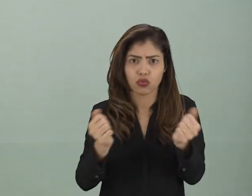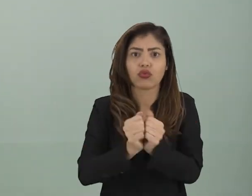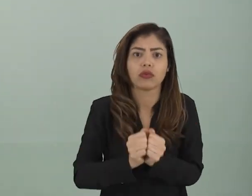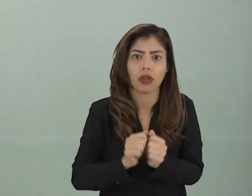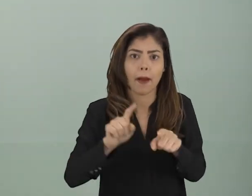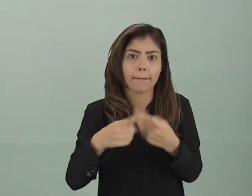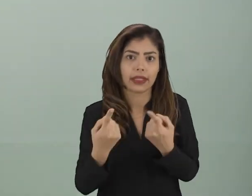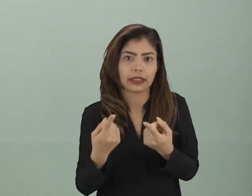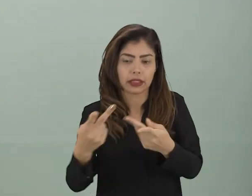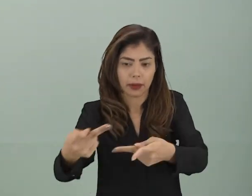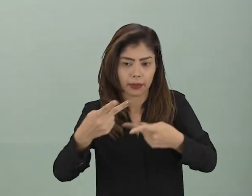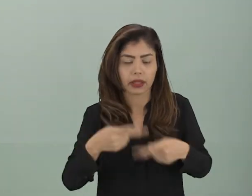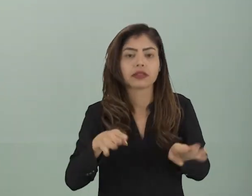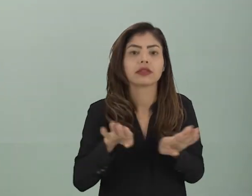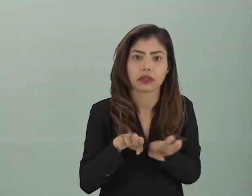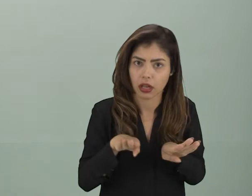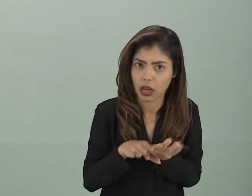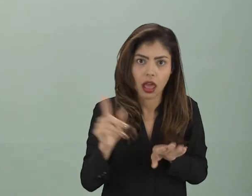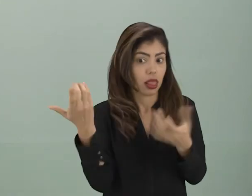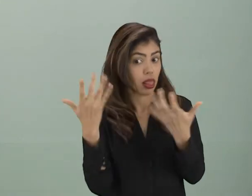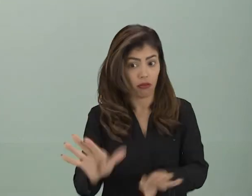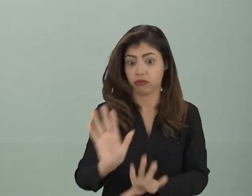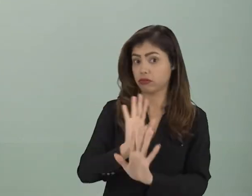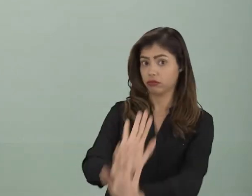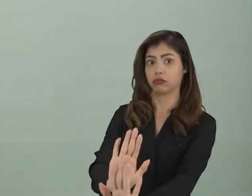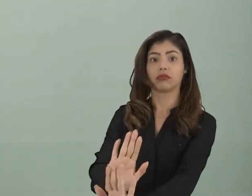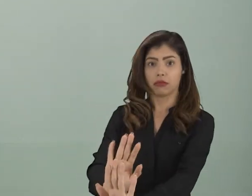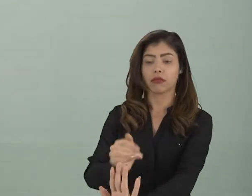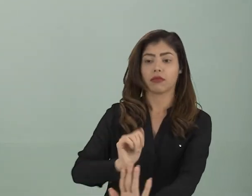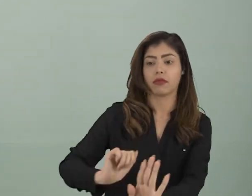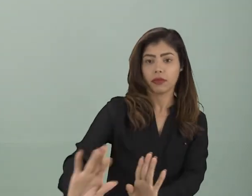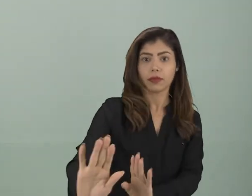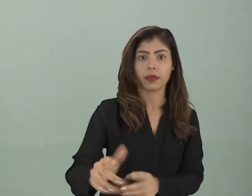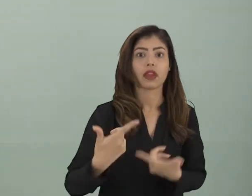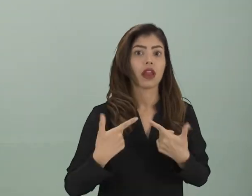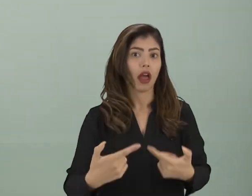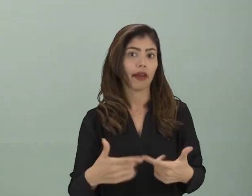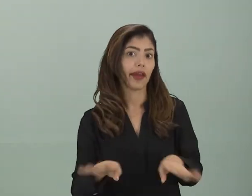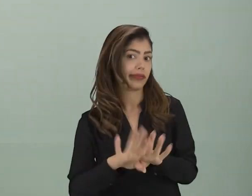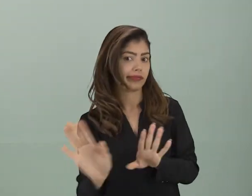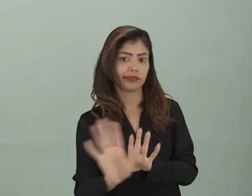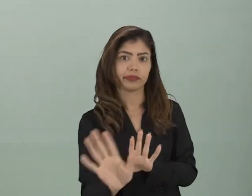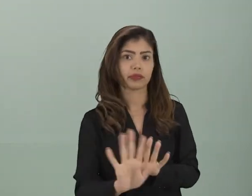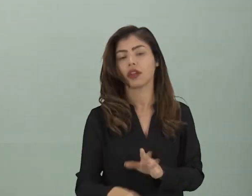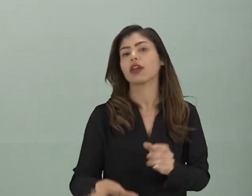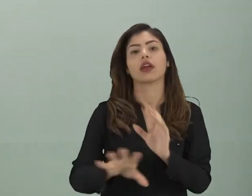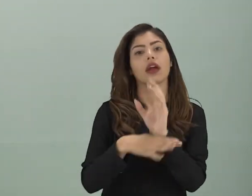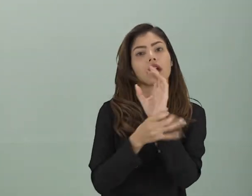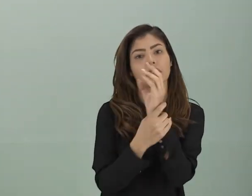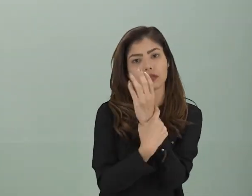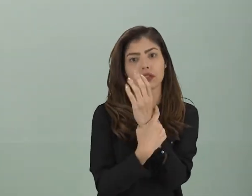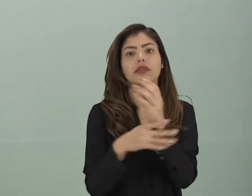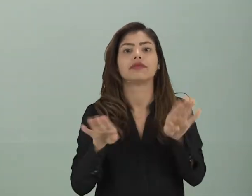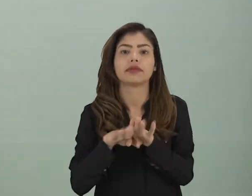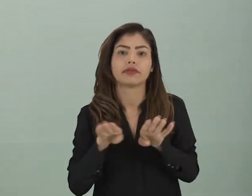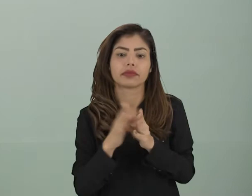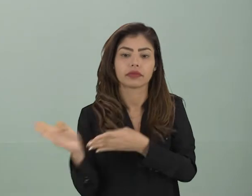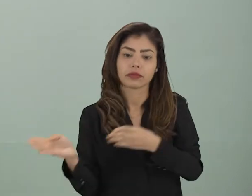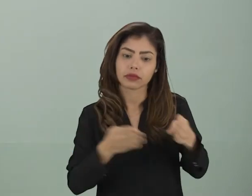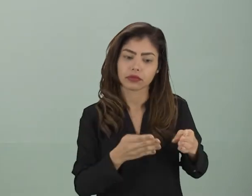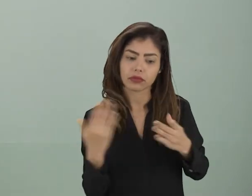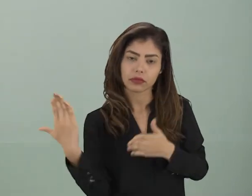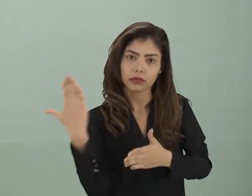que queriam participar com certeza não queriam esse massacre. Lembrando também que escravos, eles também não